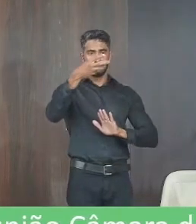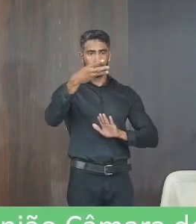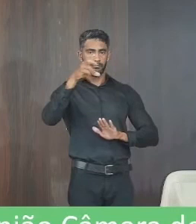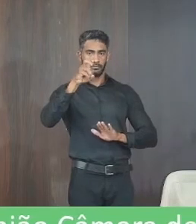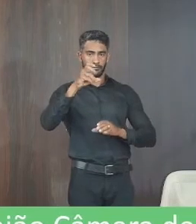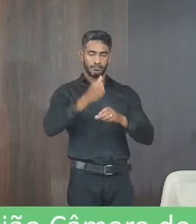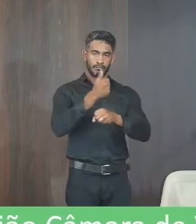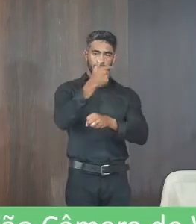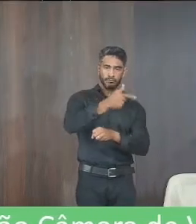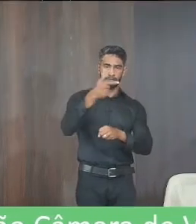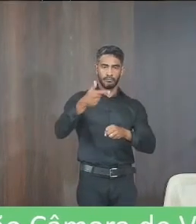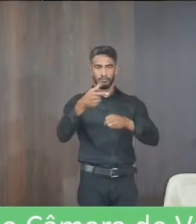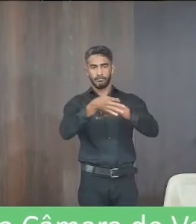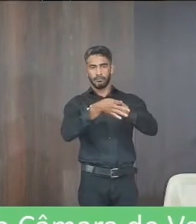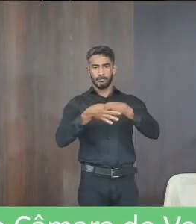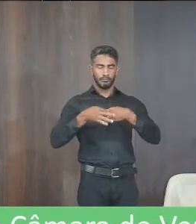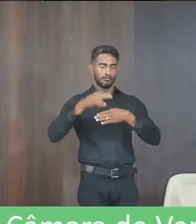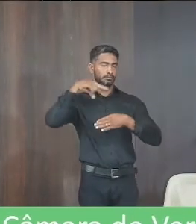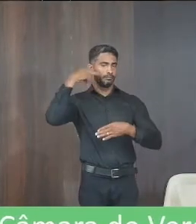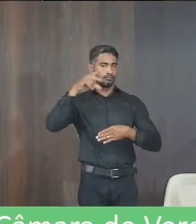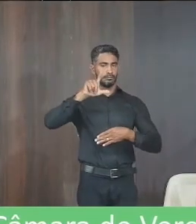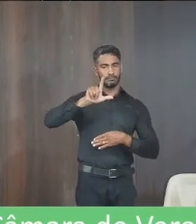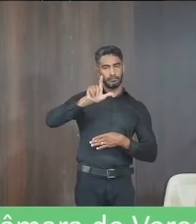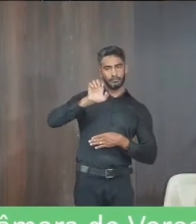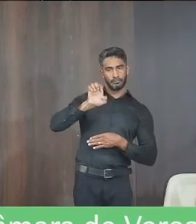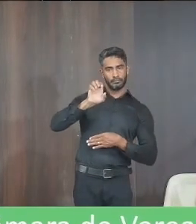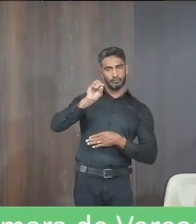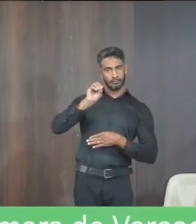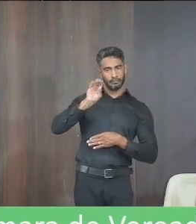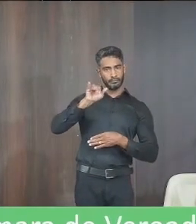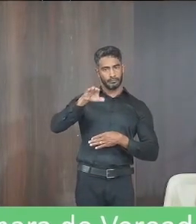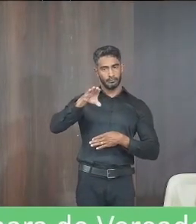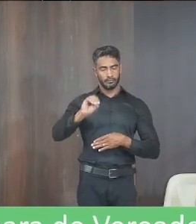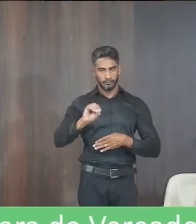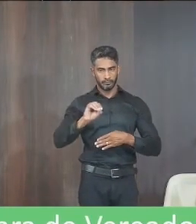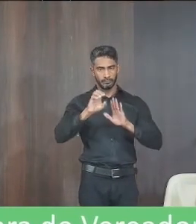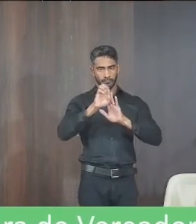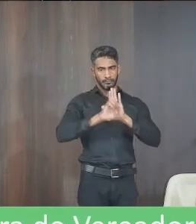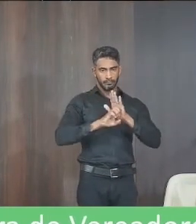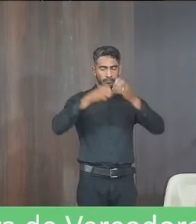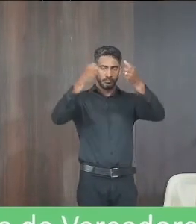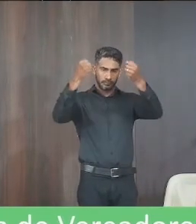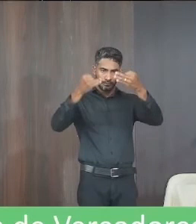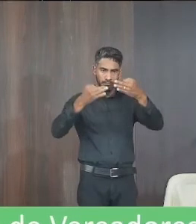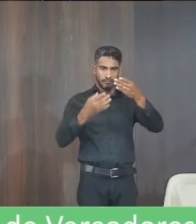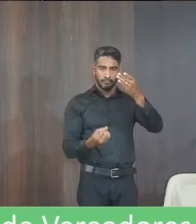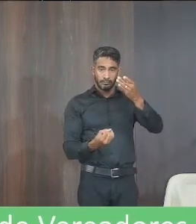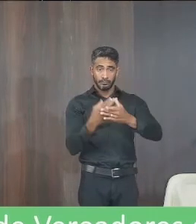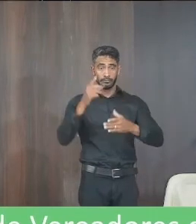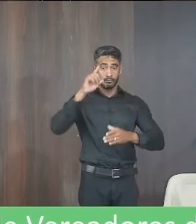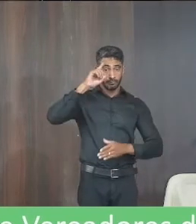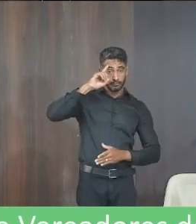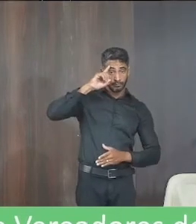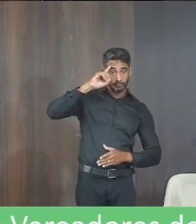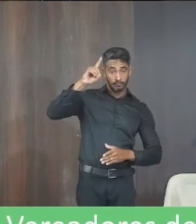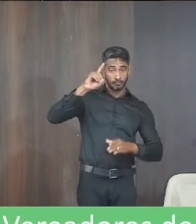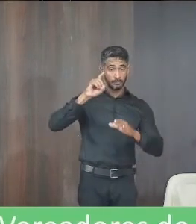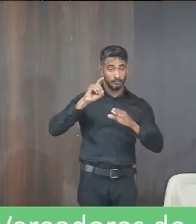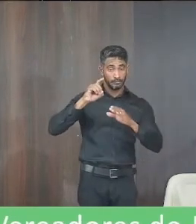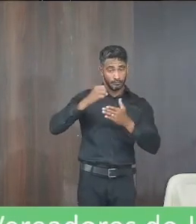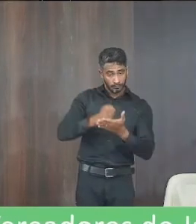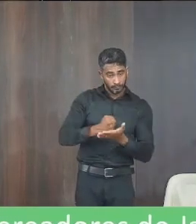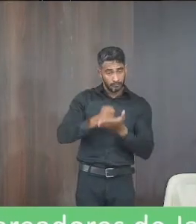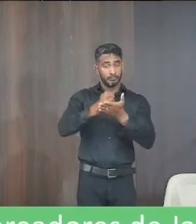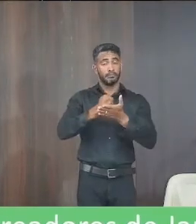-2022 Autoria Vereador Leobino Antunes de Bem emenda dispõe sobre a criação do dia da superação